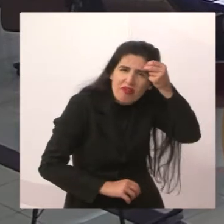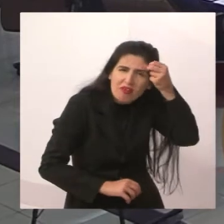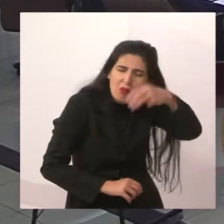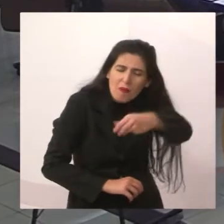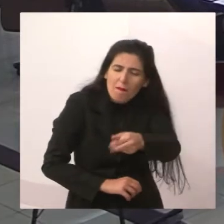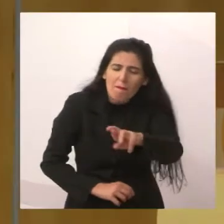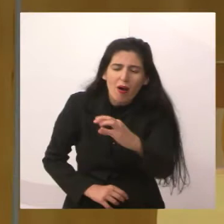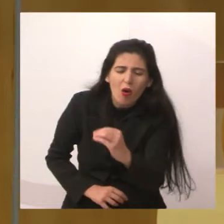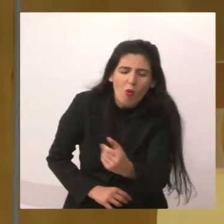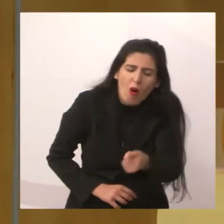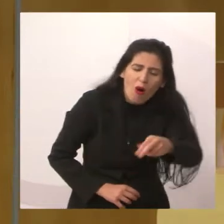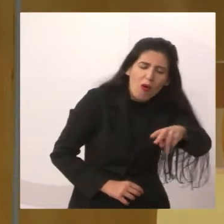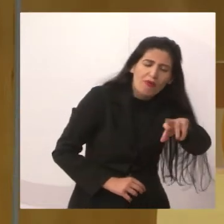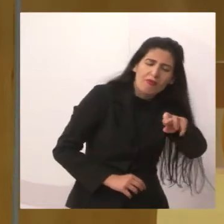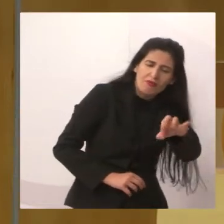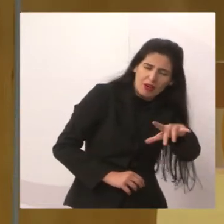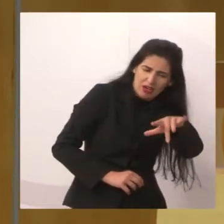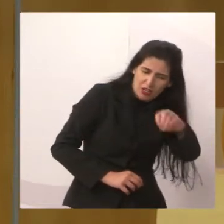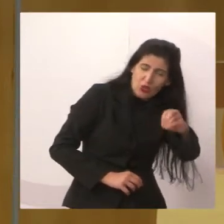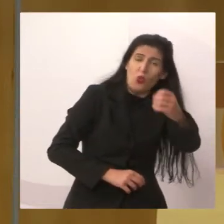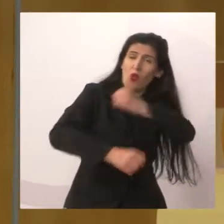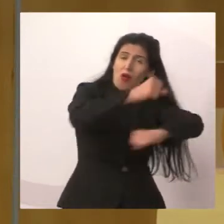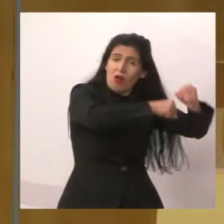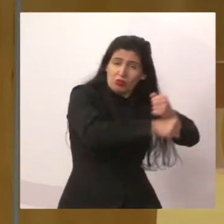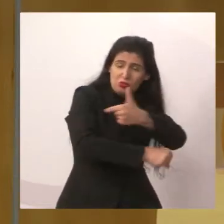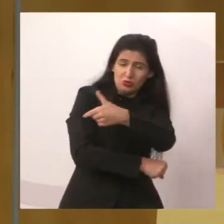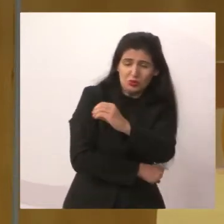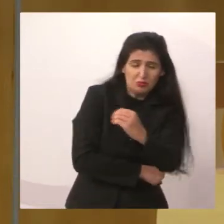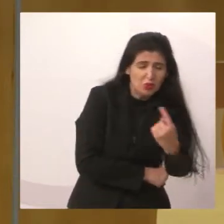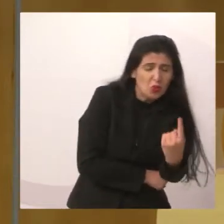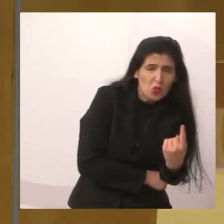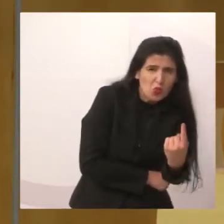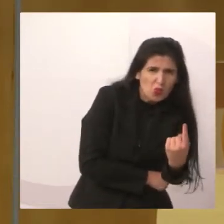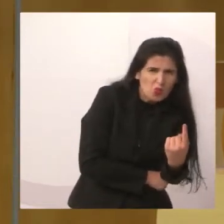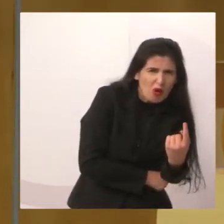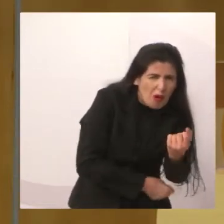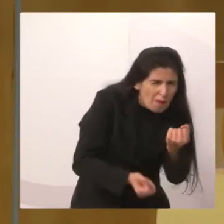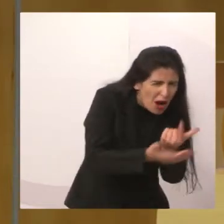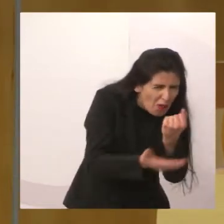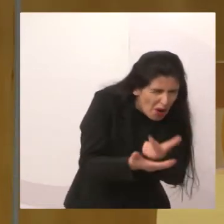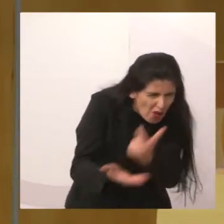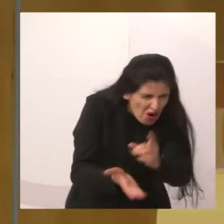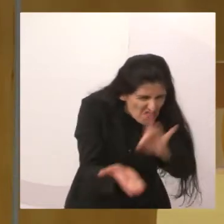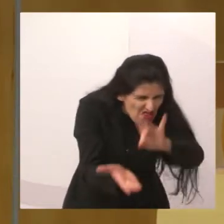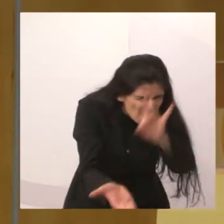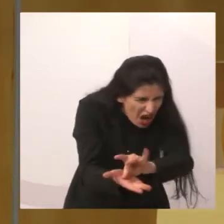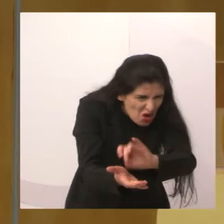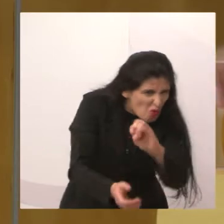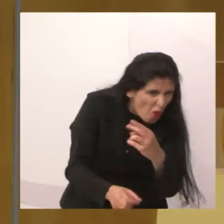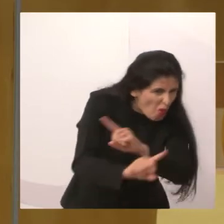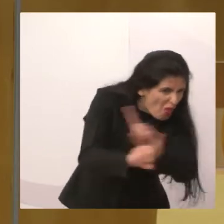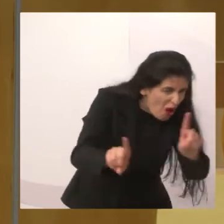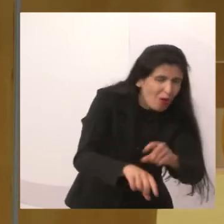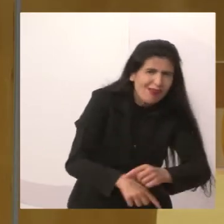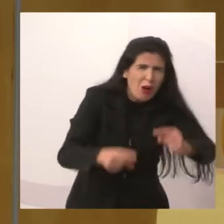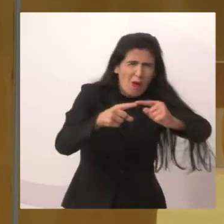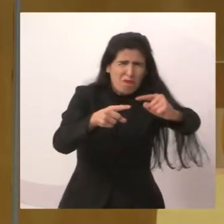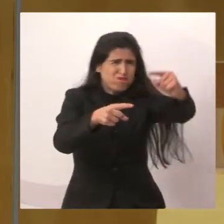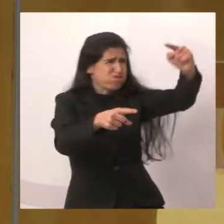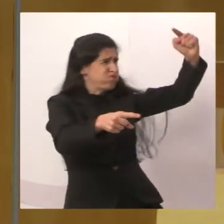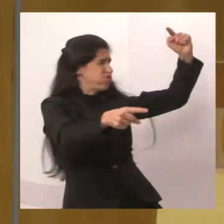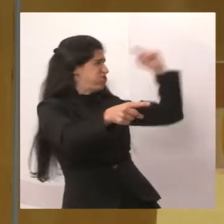2001. Então, nós estamos aí a julgar contas de um ex-prefeito de 18